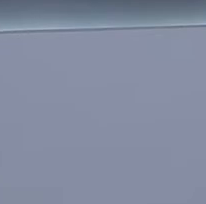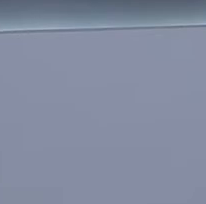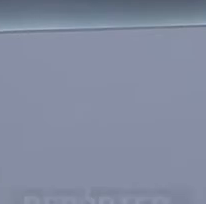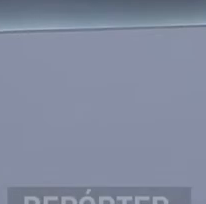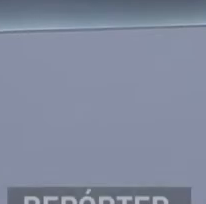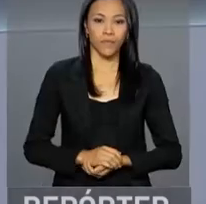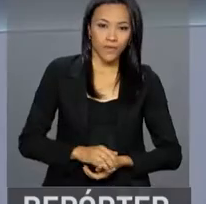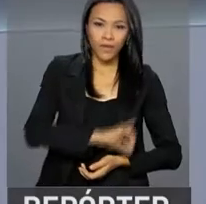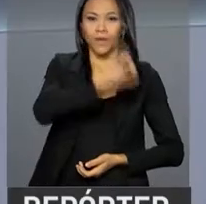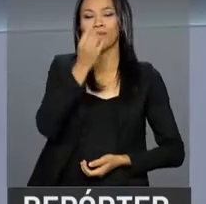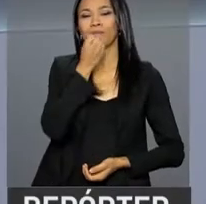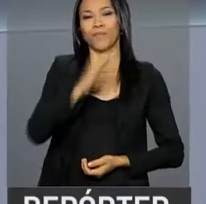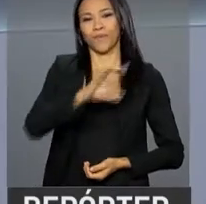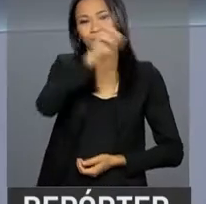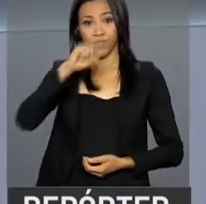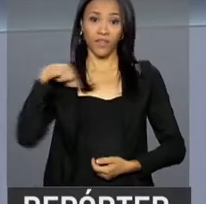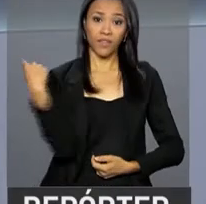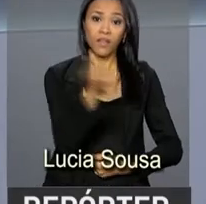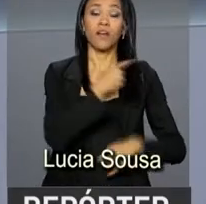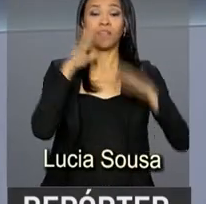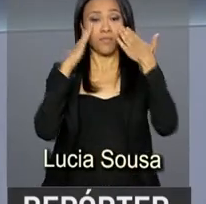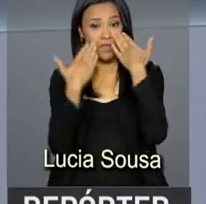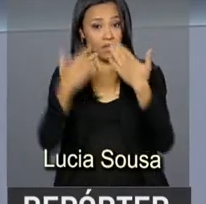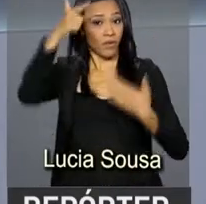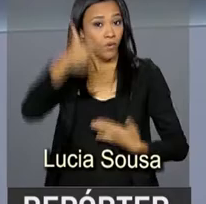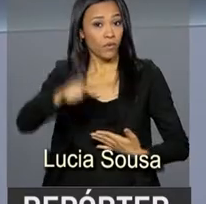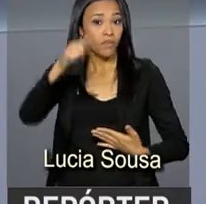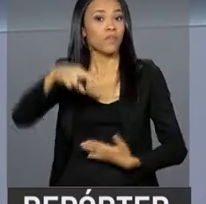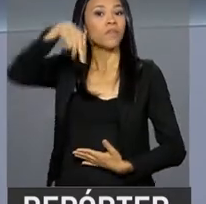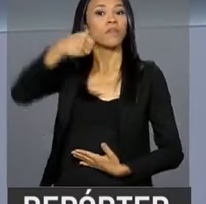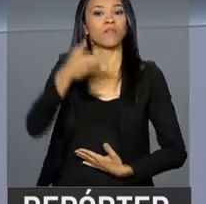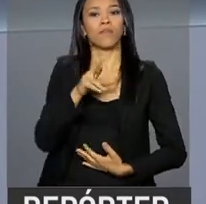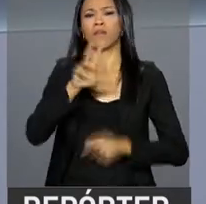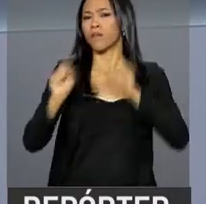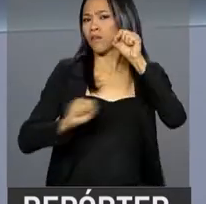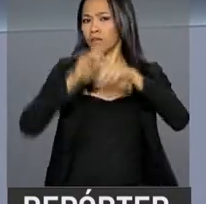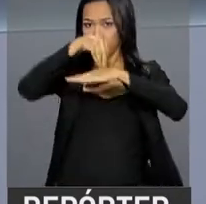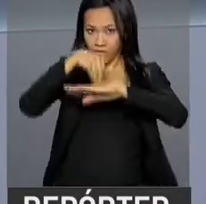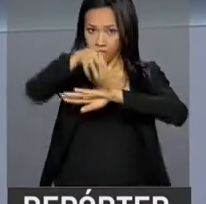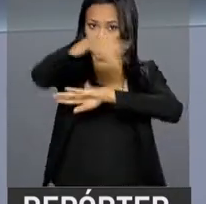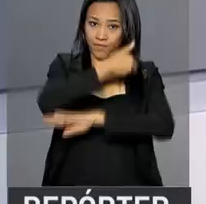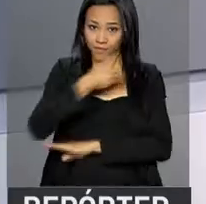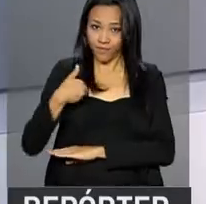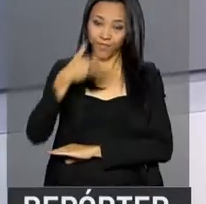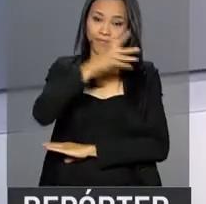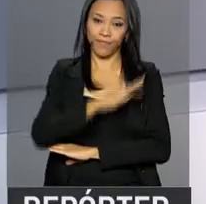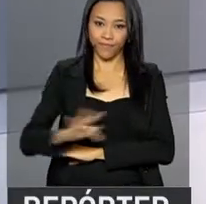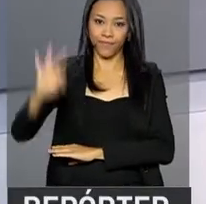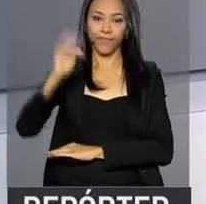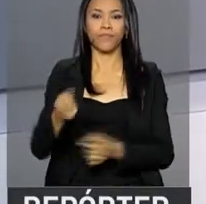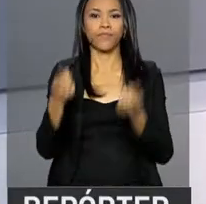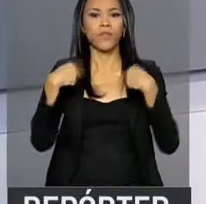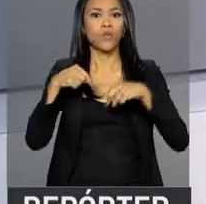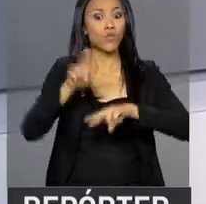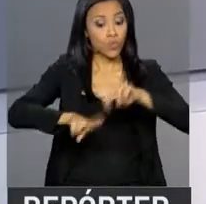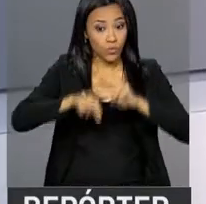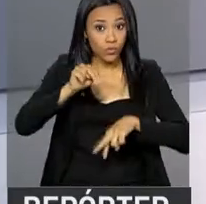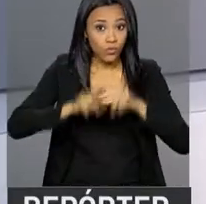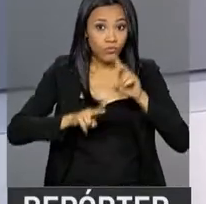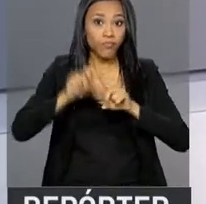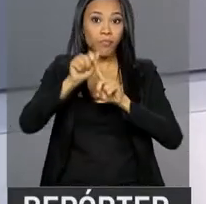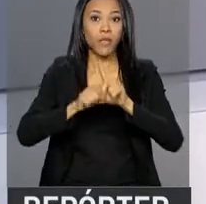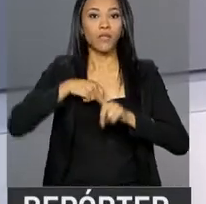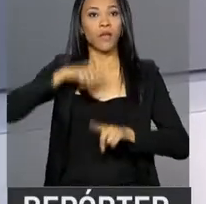olá bom dia estamos de volta com o repórter nbr as notícias do governo federal em junho deve ser um meio de